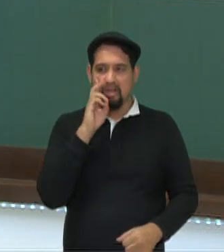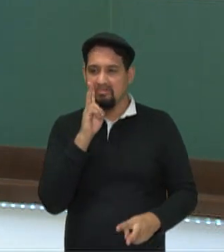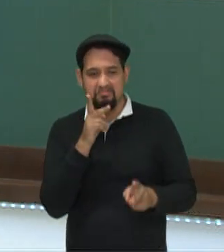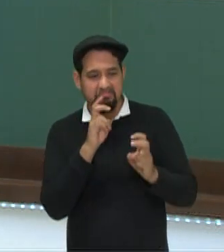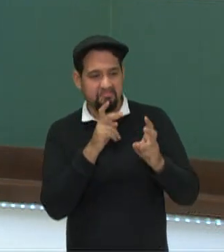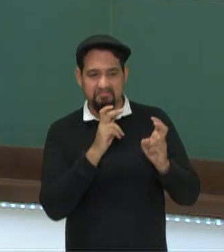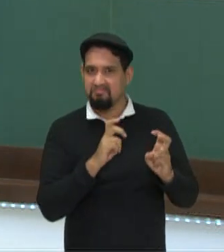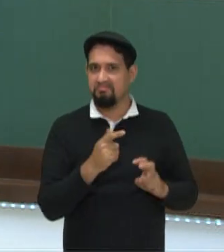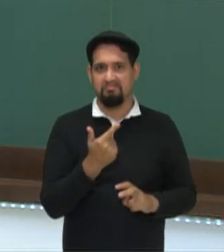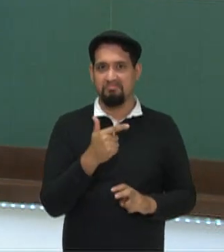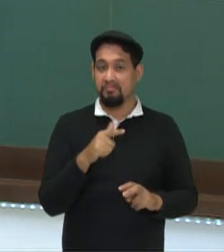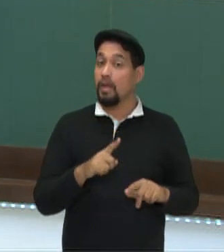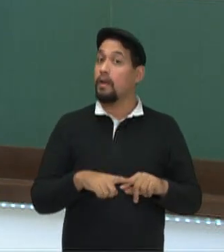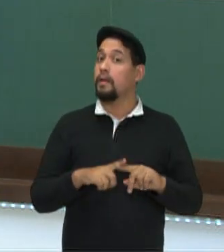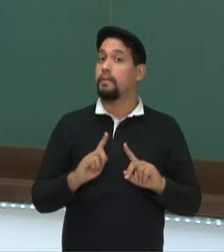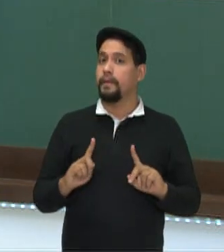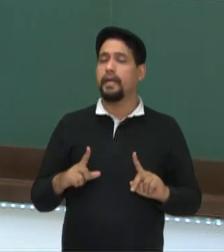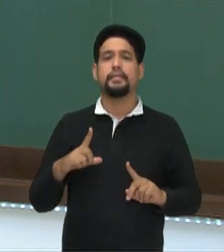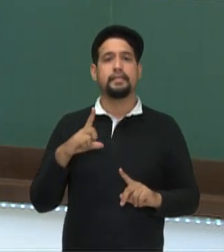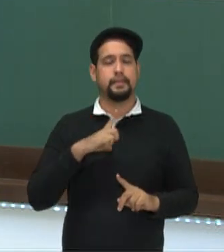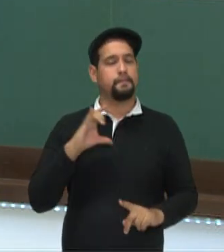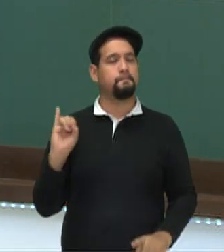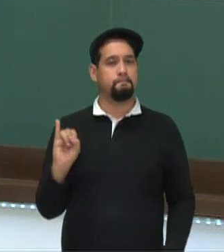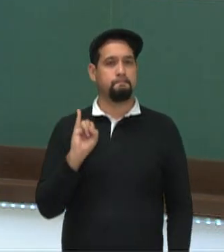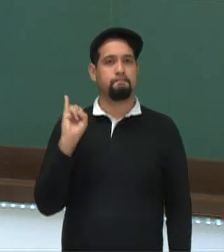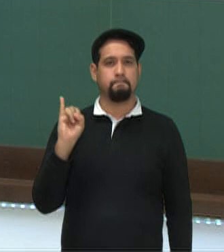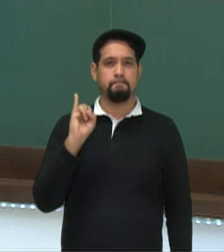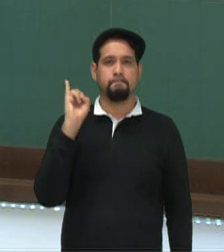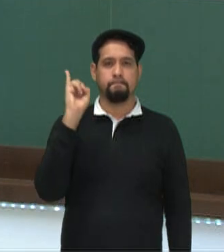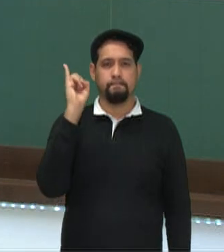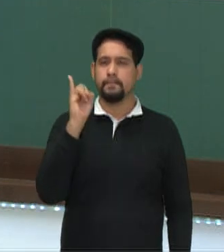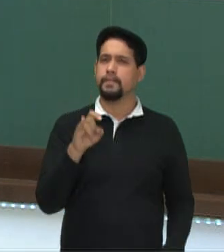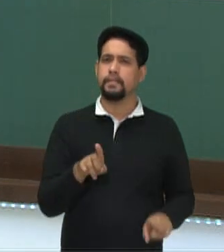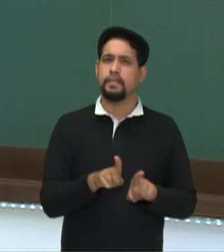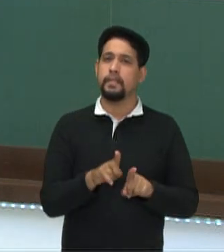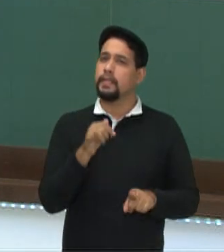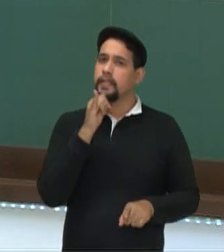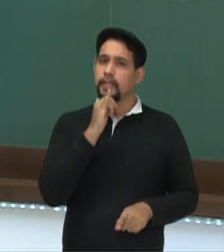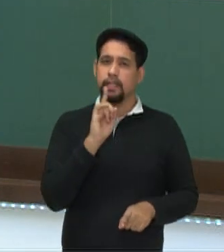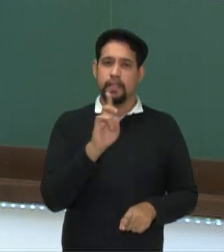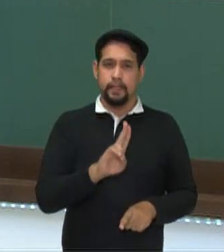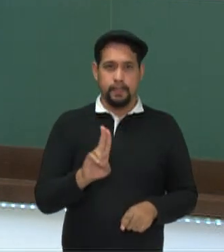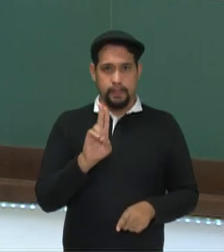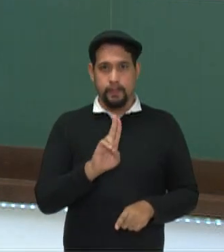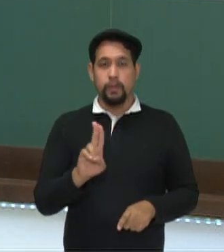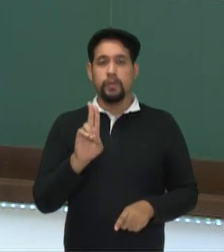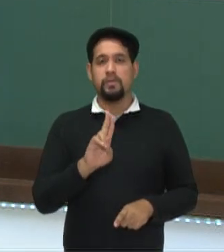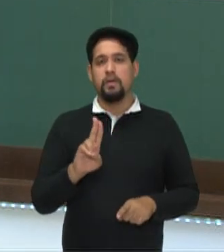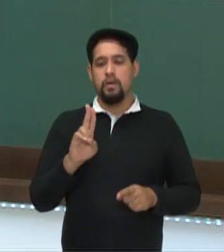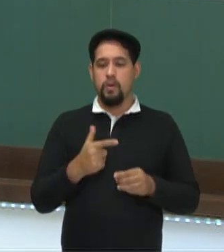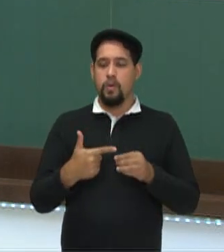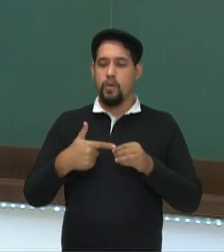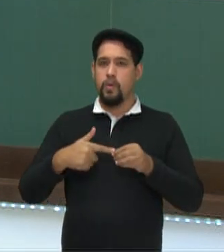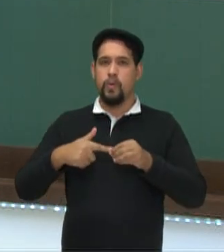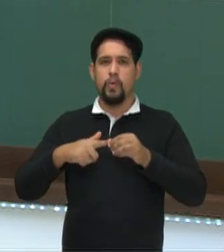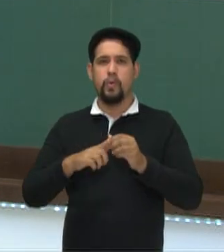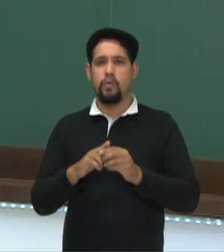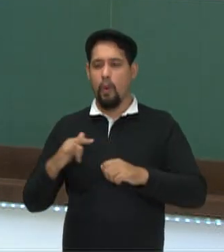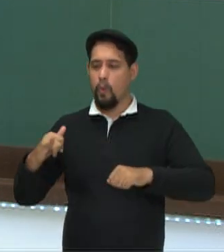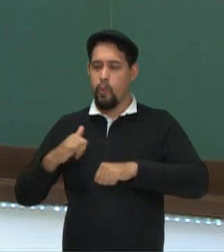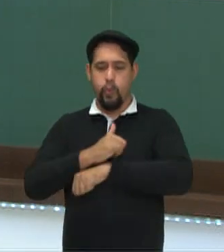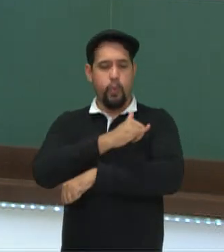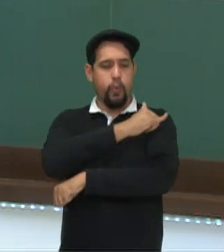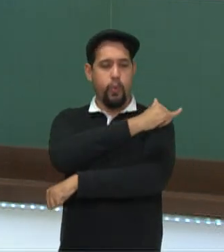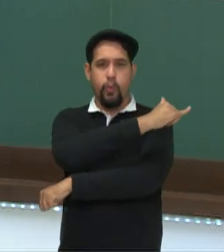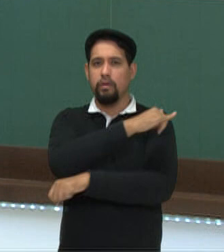aqui, mas ele tem também a sua importância porque, como nós colocamos aqui, ele é usado como combustível de jatos, ele é